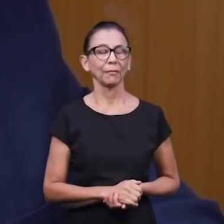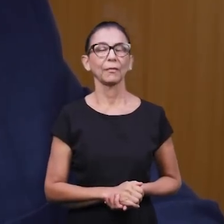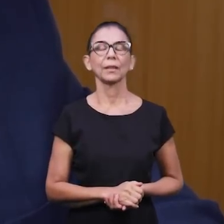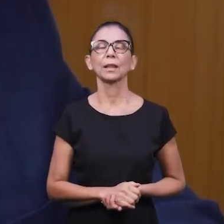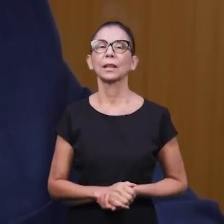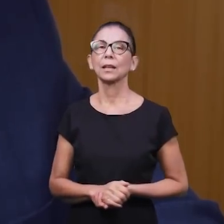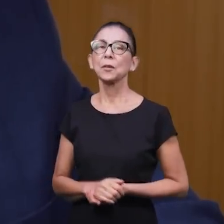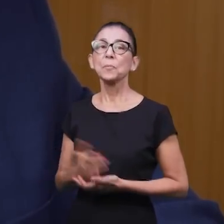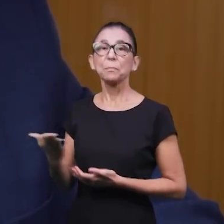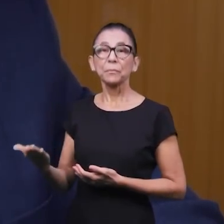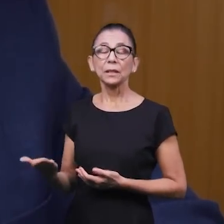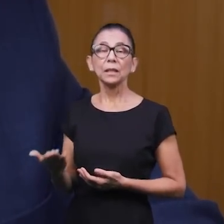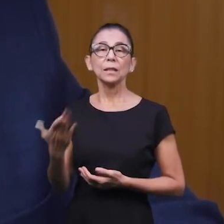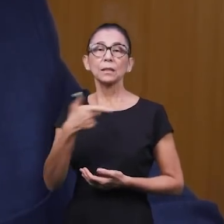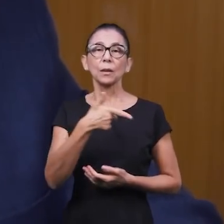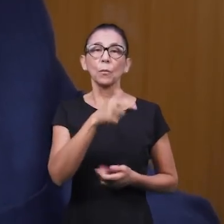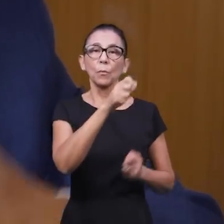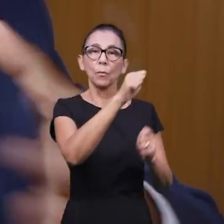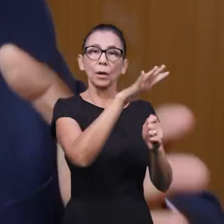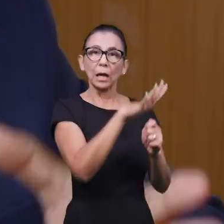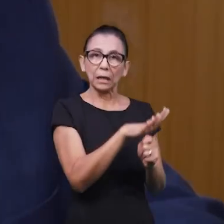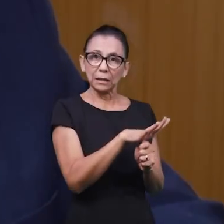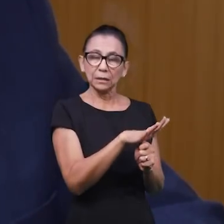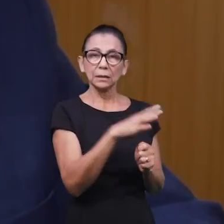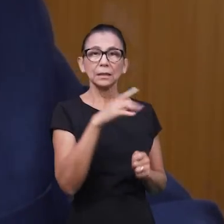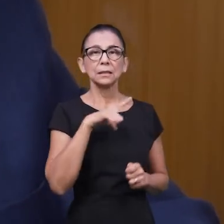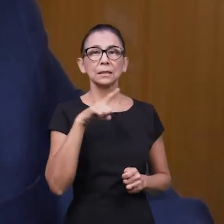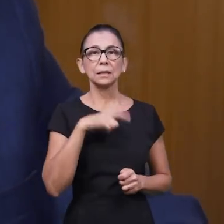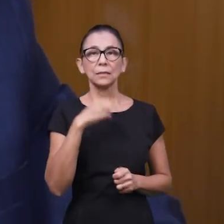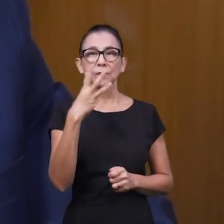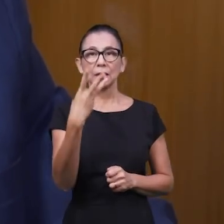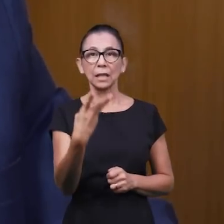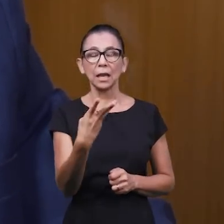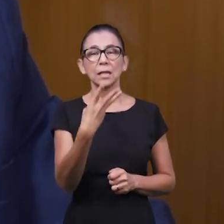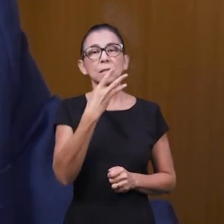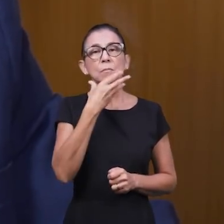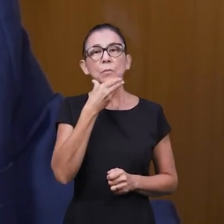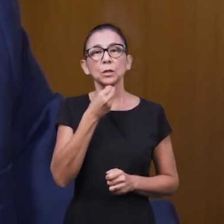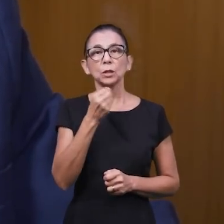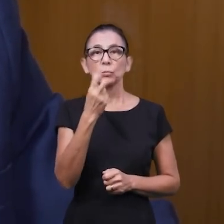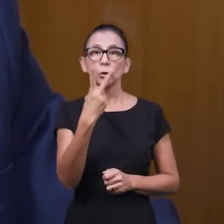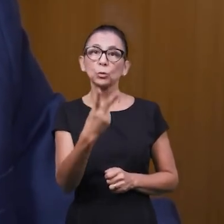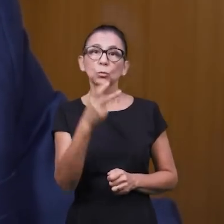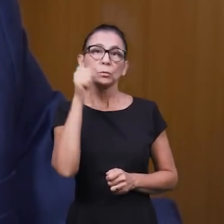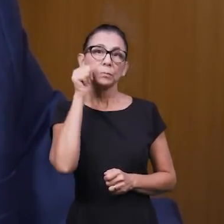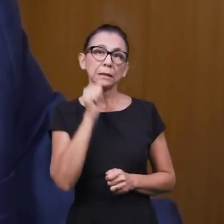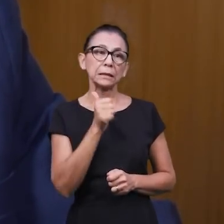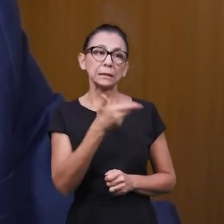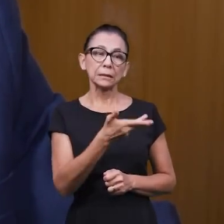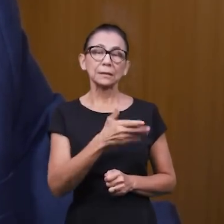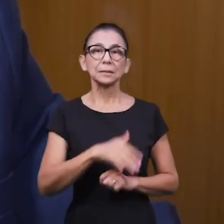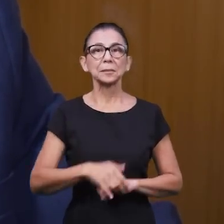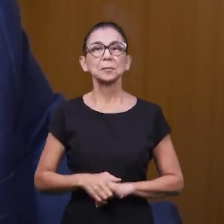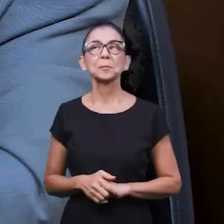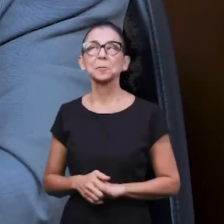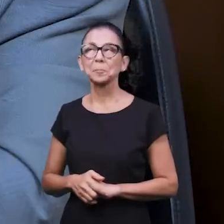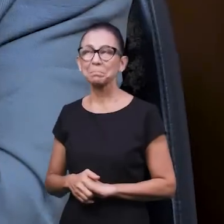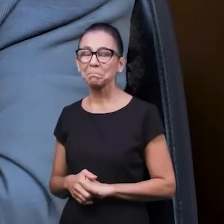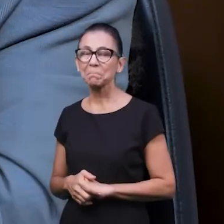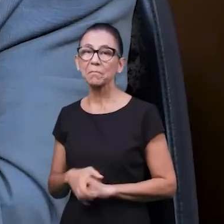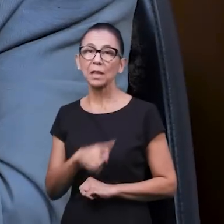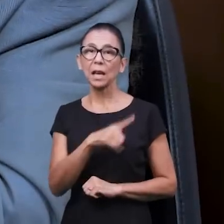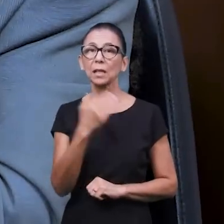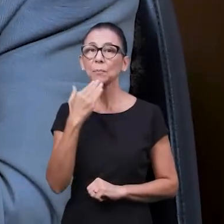deu 3 filhos e 2 filhas. Deu muito mais do que ela pediu. É assim, isso que o Senhor quer fazer conosco, né? Glória a Jesus.